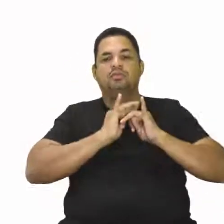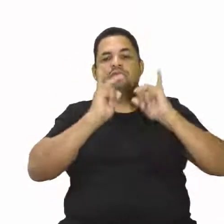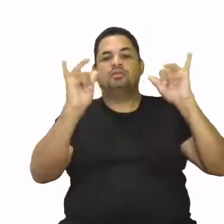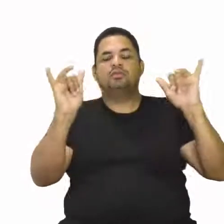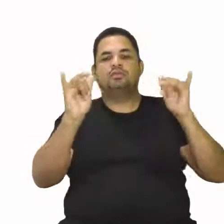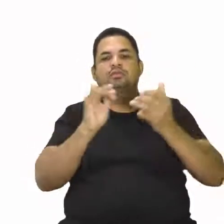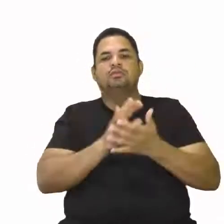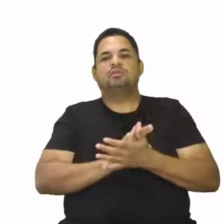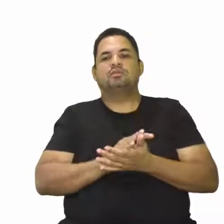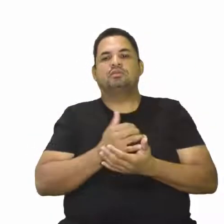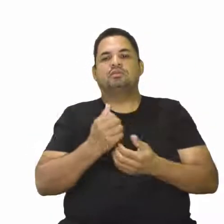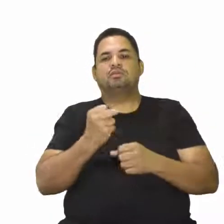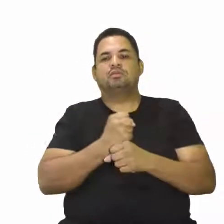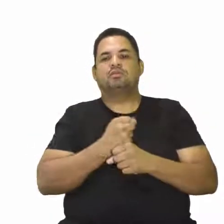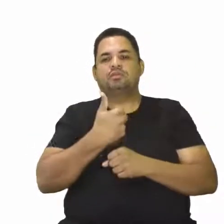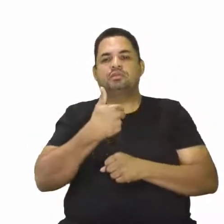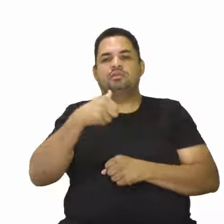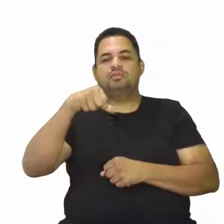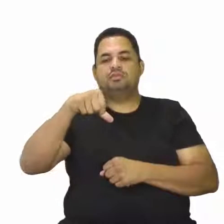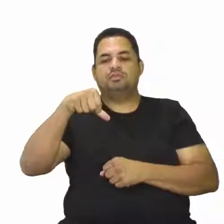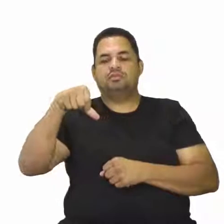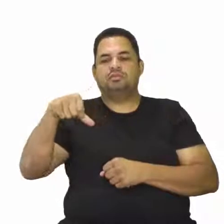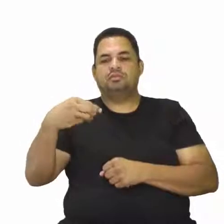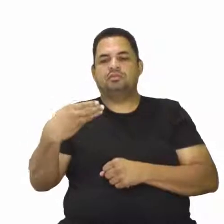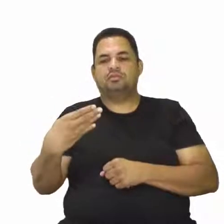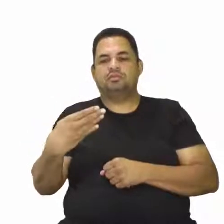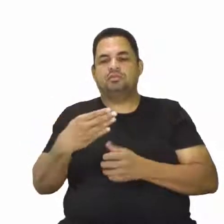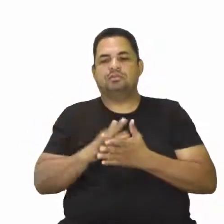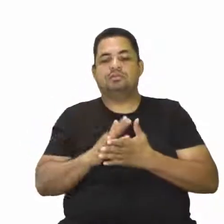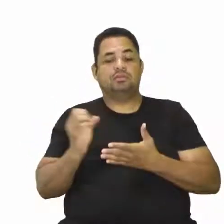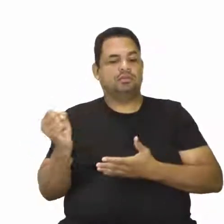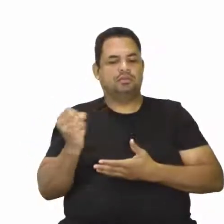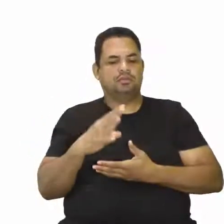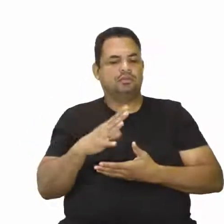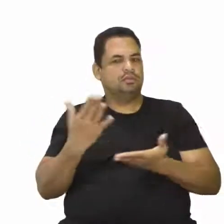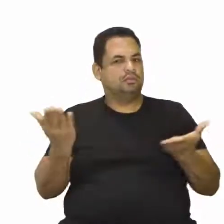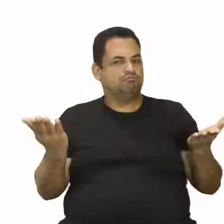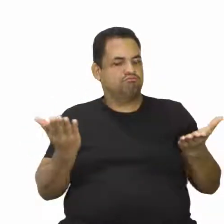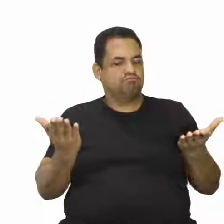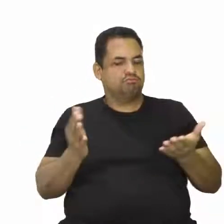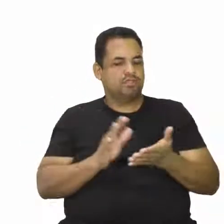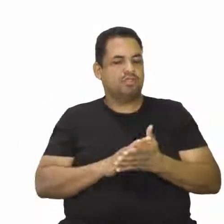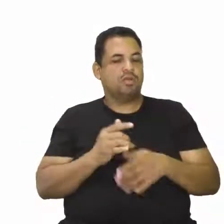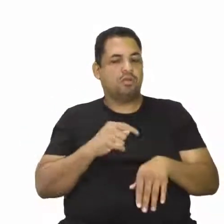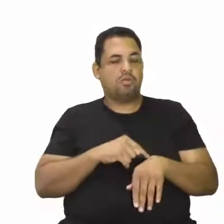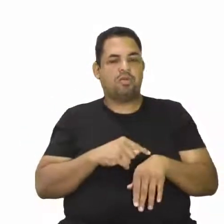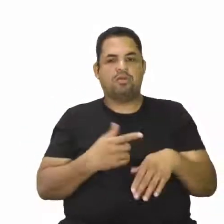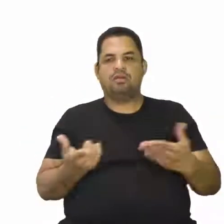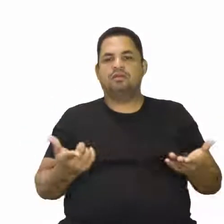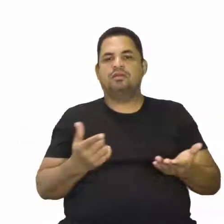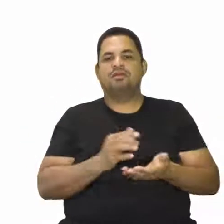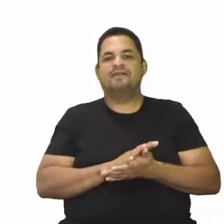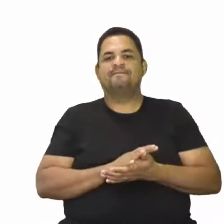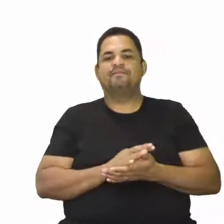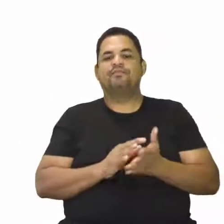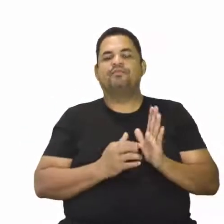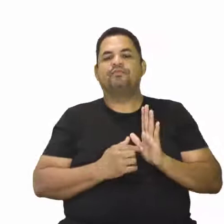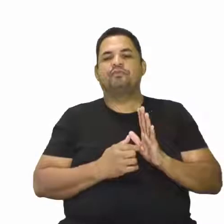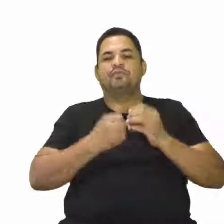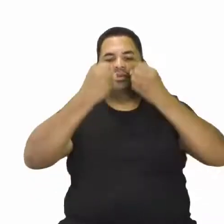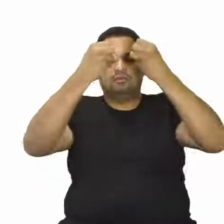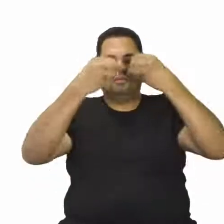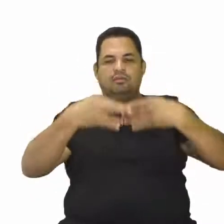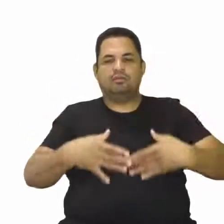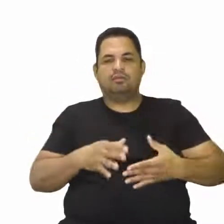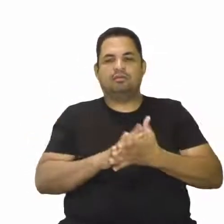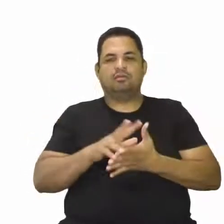de 1994. Então é recente. Não é tão distante não, ela é bem recente. E ela relata a